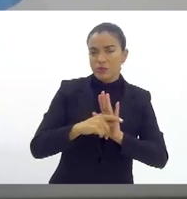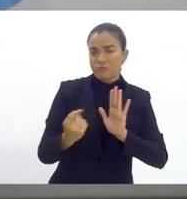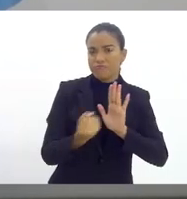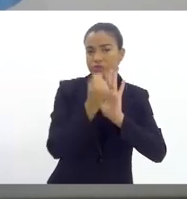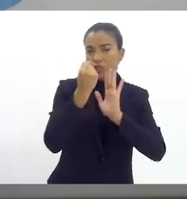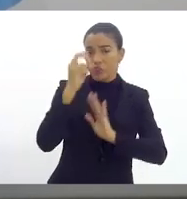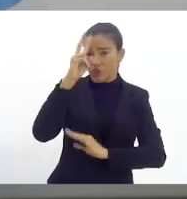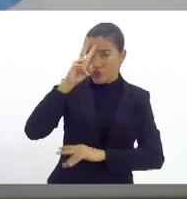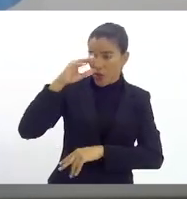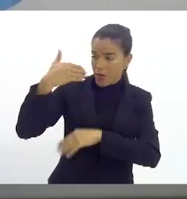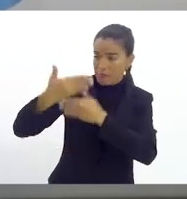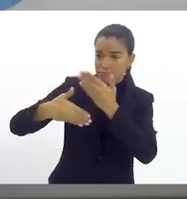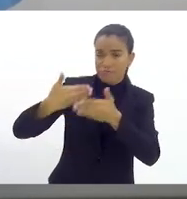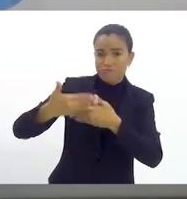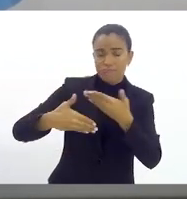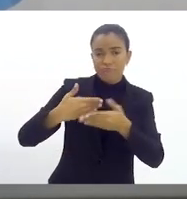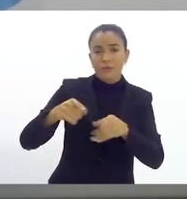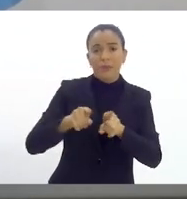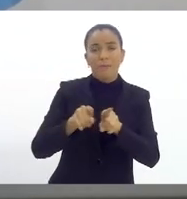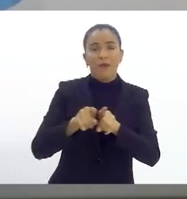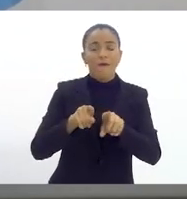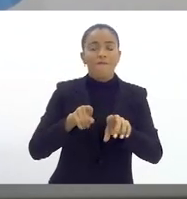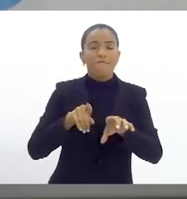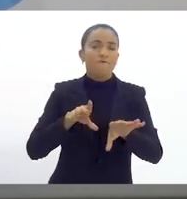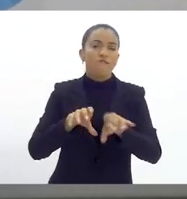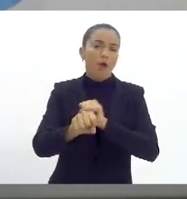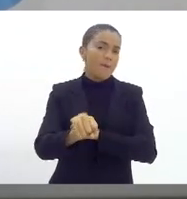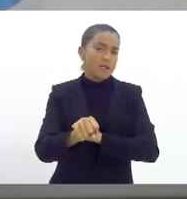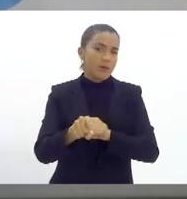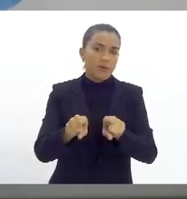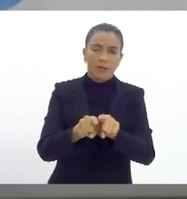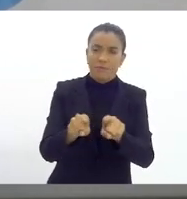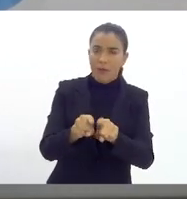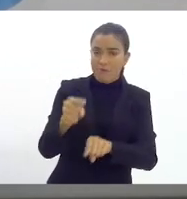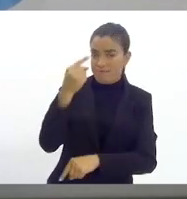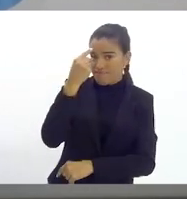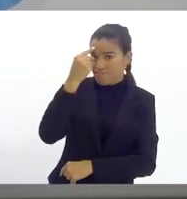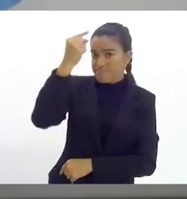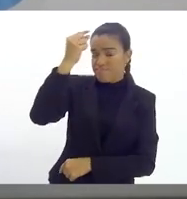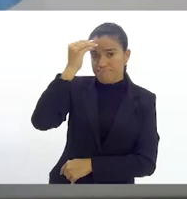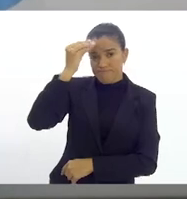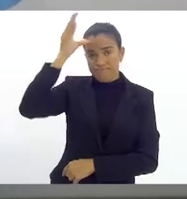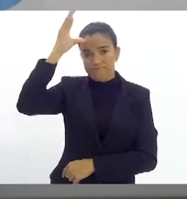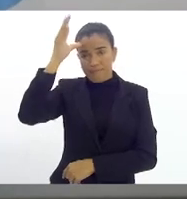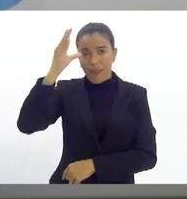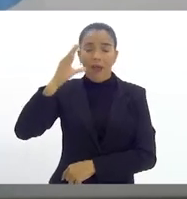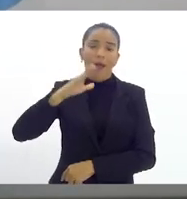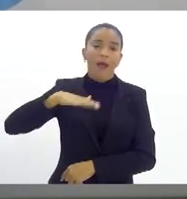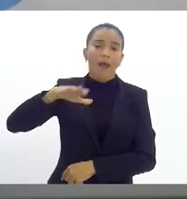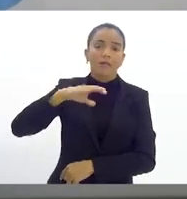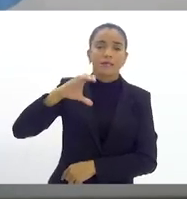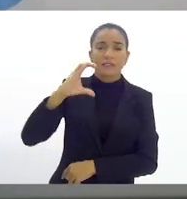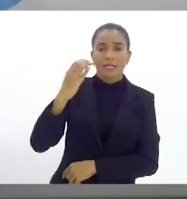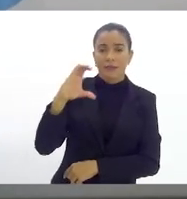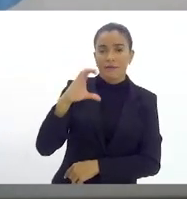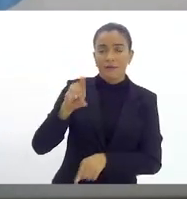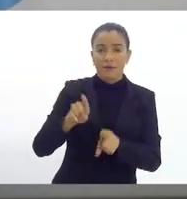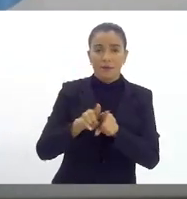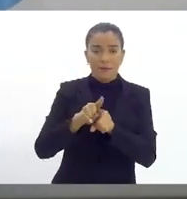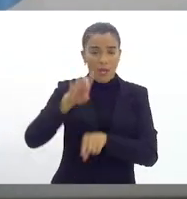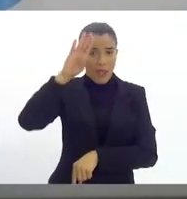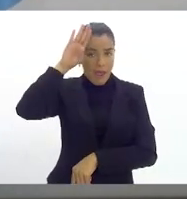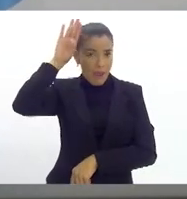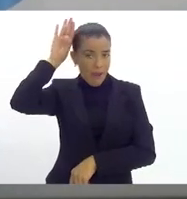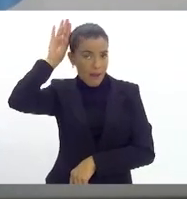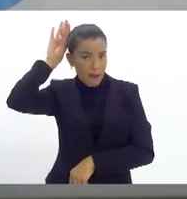do próprio pensamento e da comunidade científica e acadêmica do Estado do Rio né